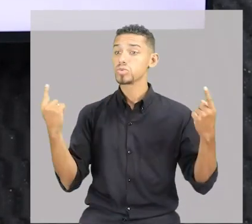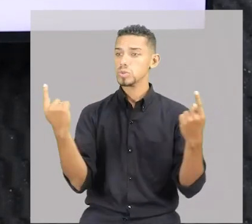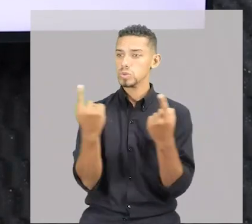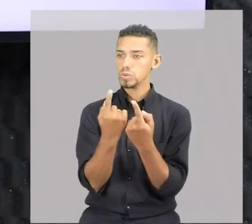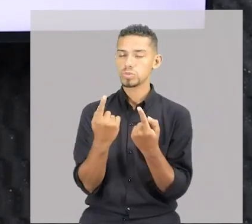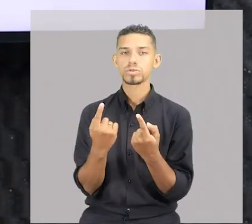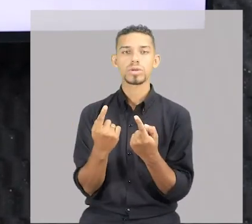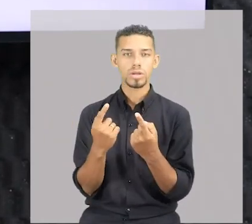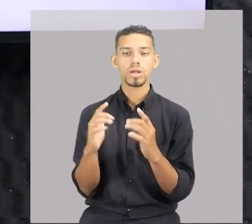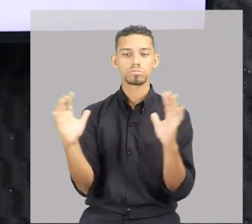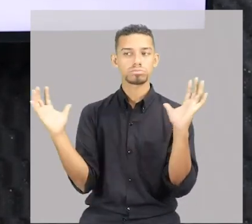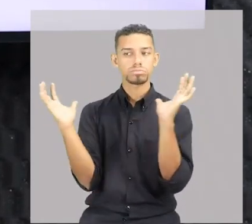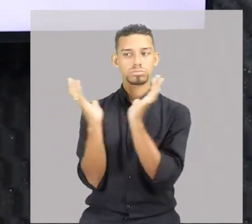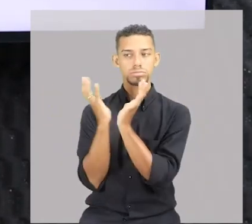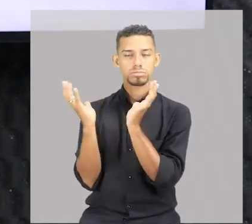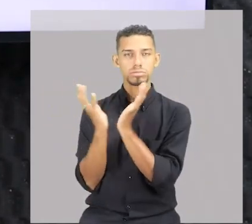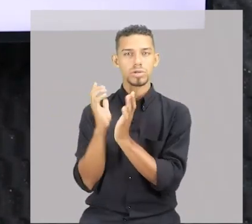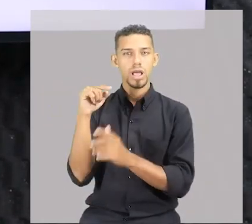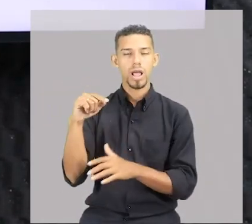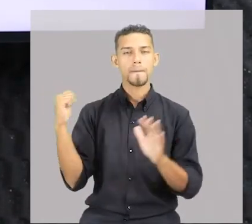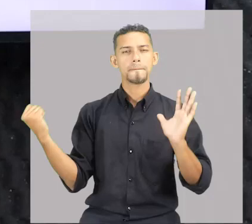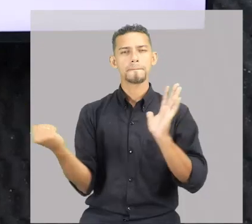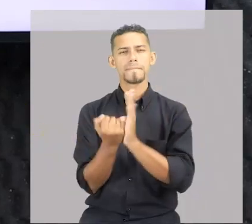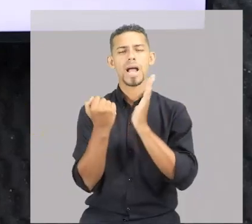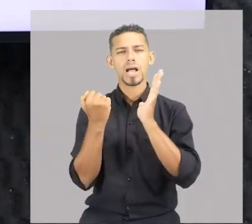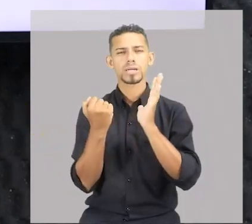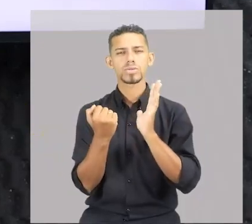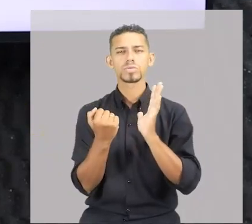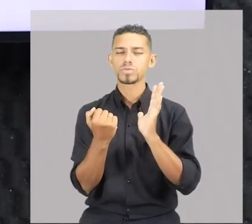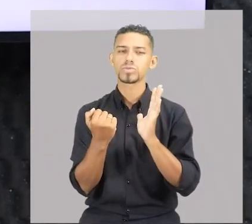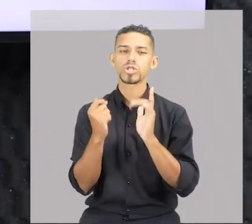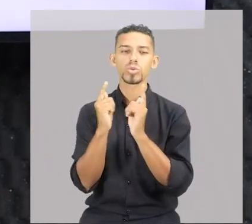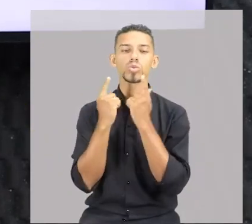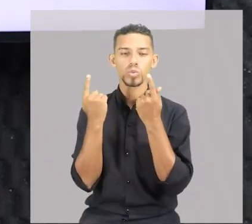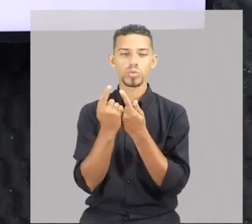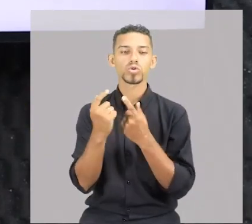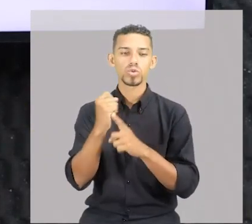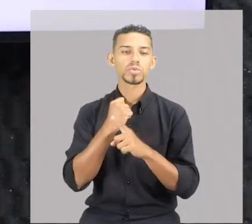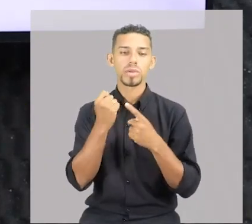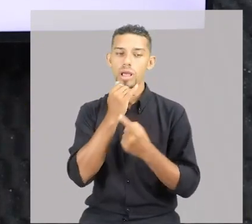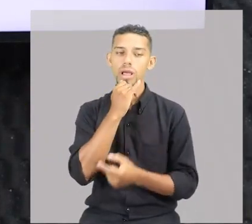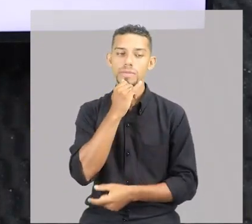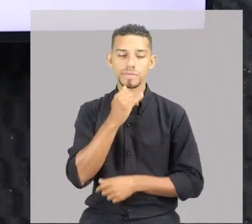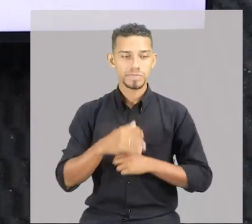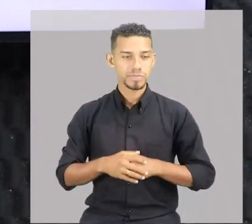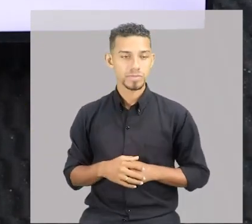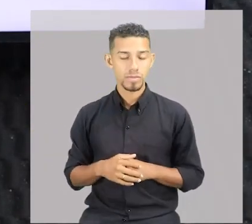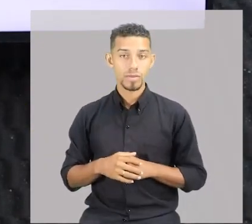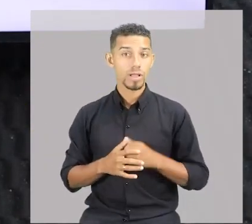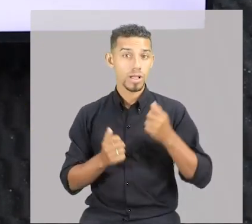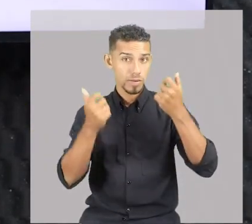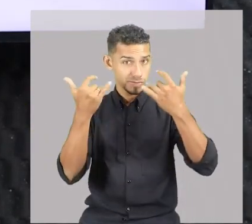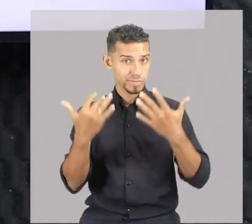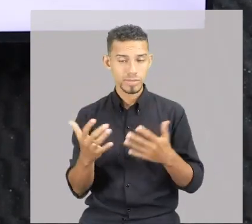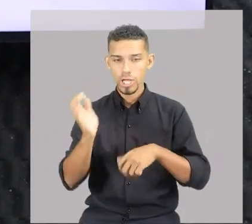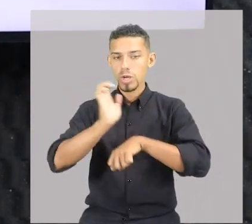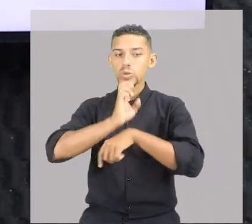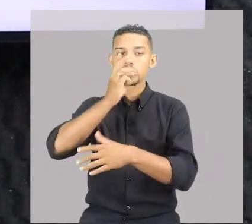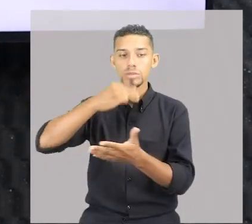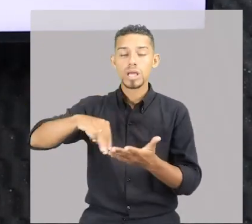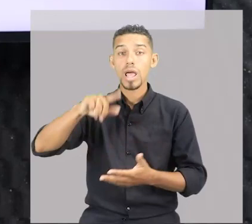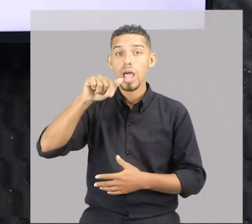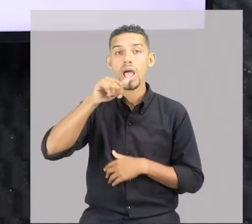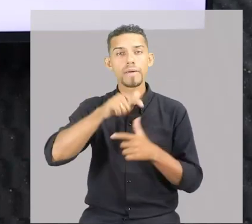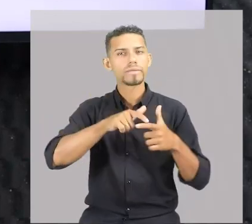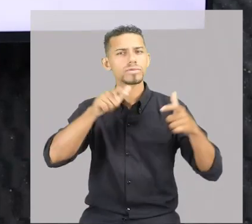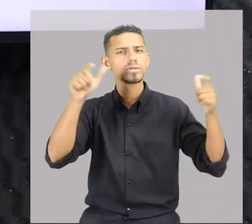o coletivo, as características que marcam aquele grupo social. Por exemplo, quando a gente diz que a cultura maranhense é uma cultura